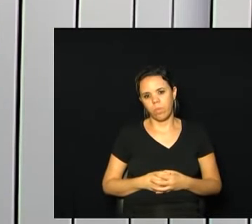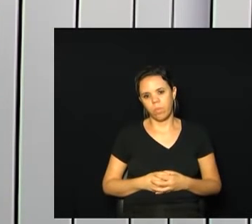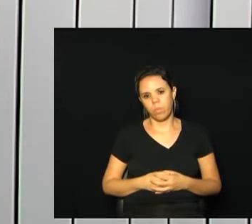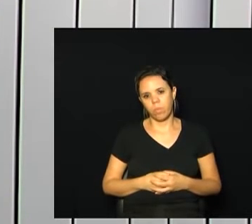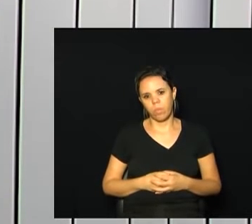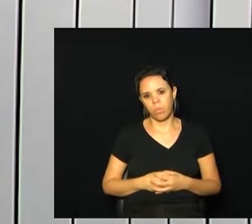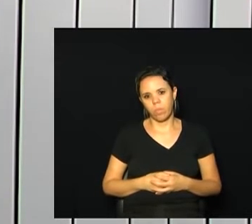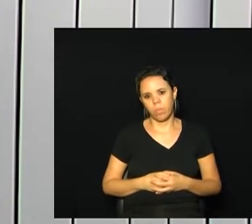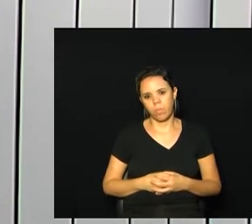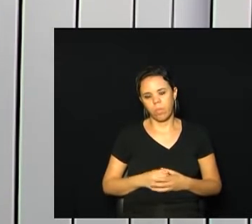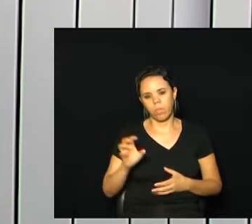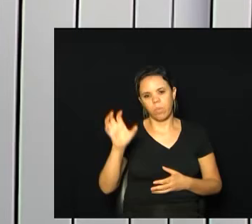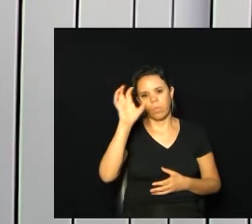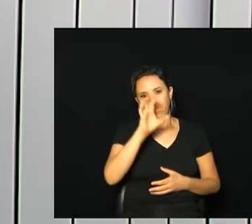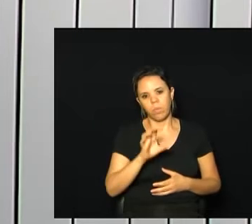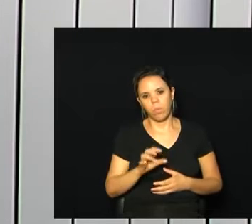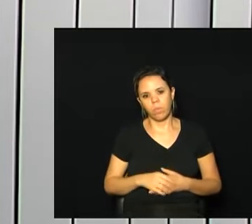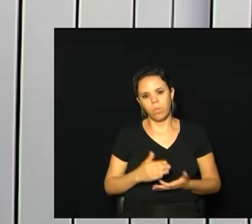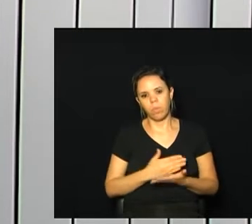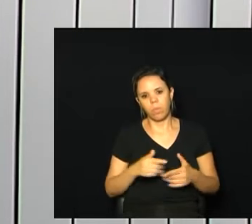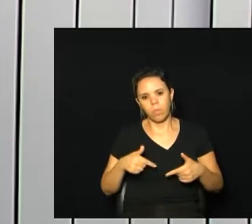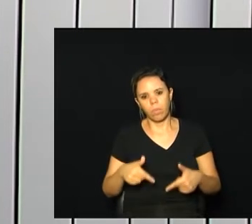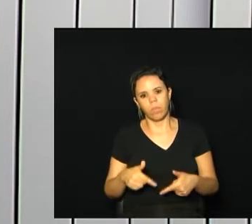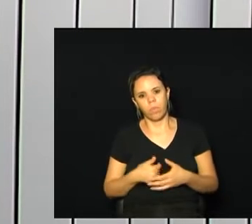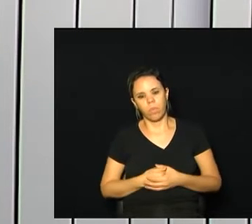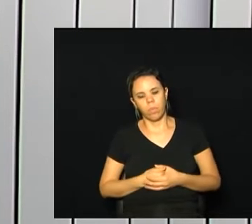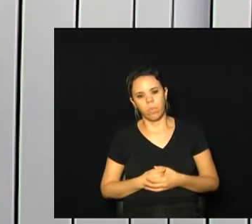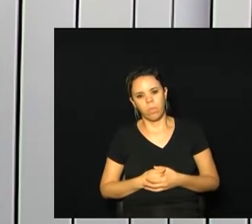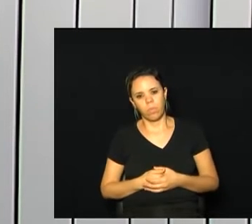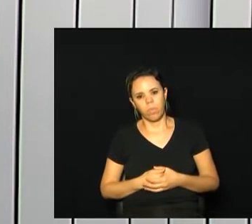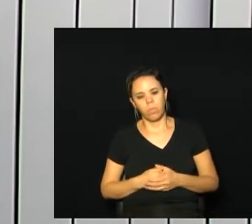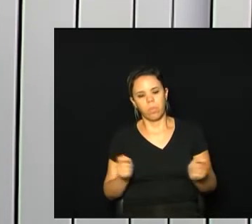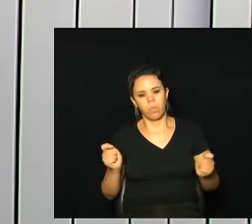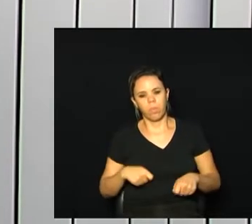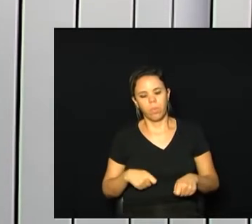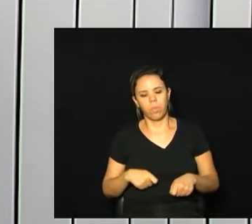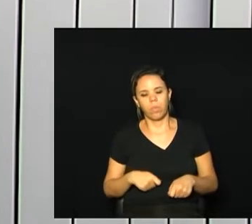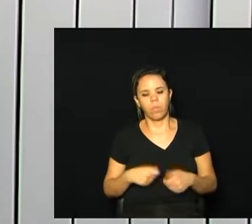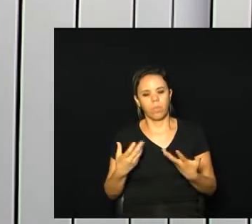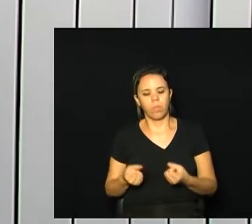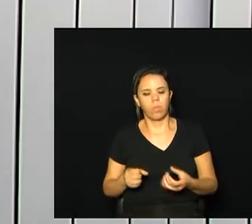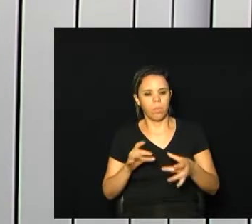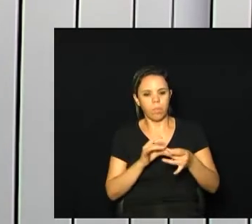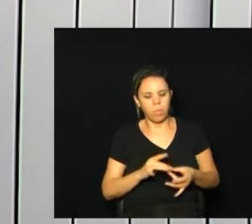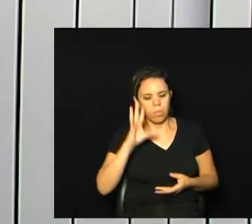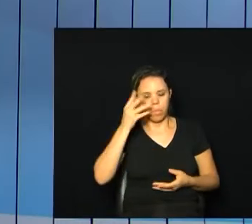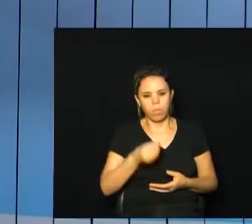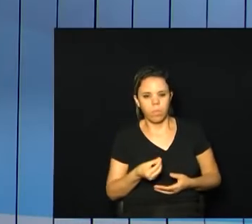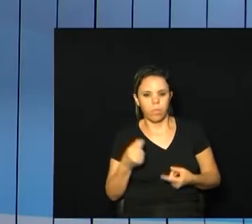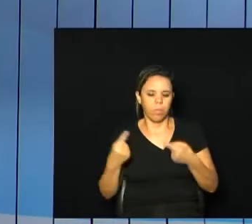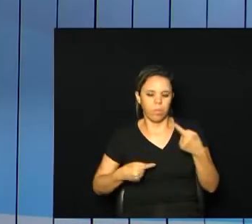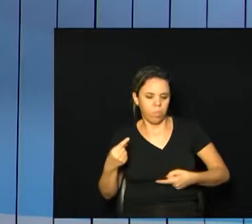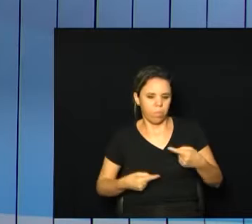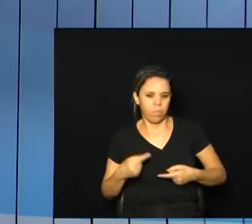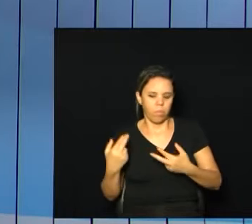Então, estatais versus iniciativa privada, um possível monopólio, você entende que é uma discussão